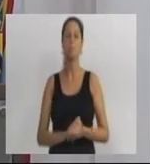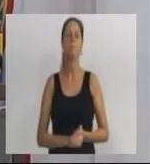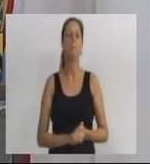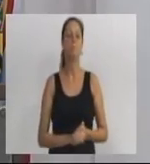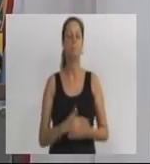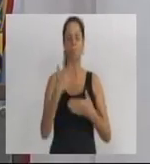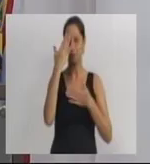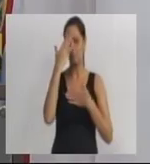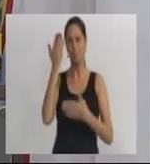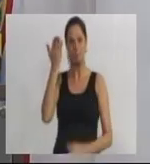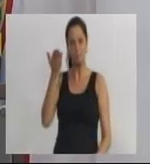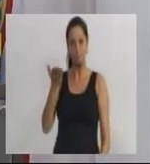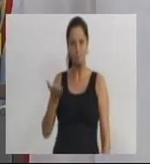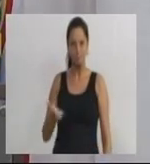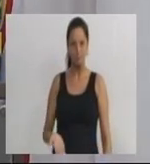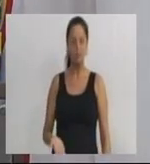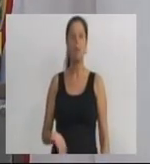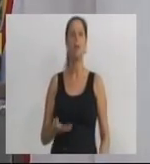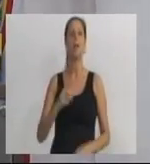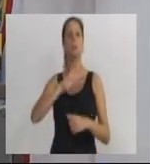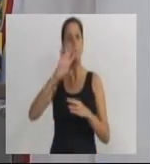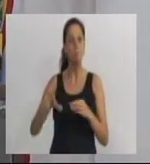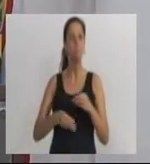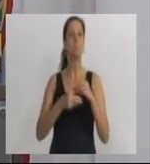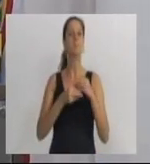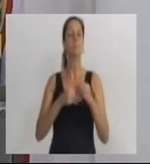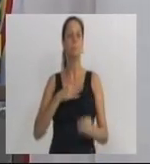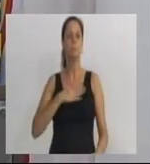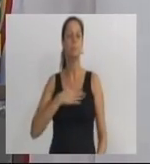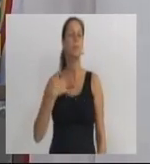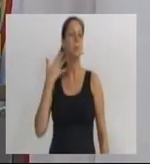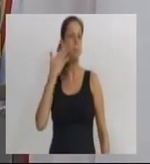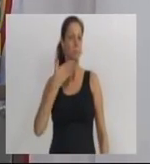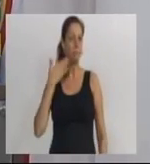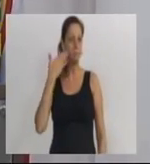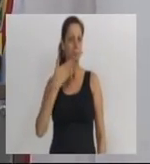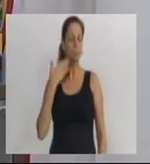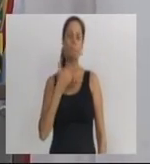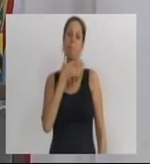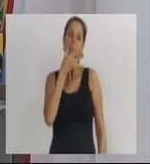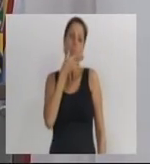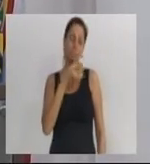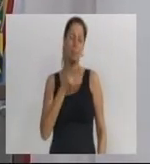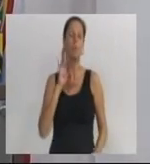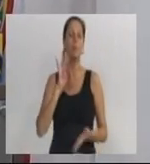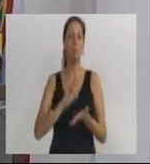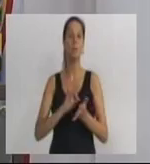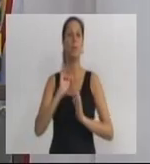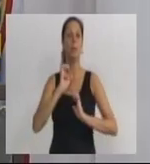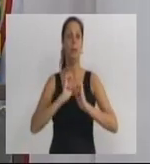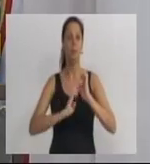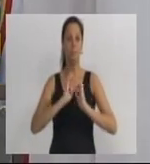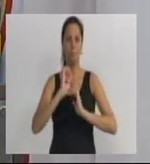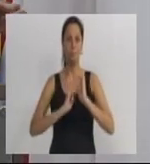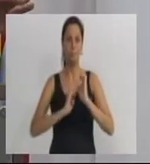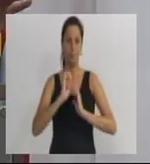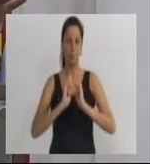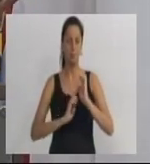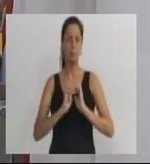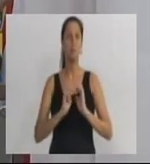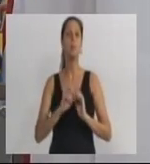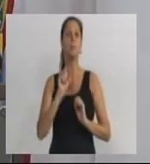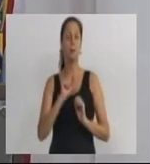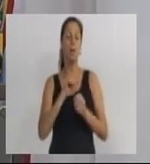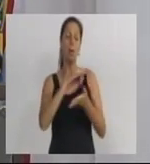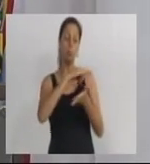aí, anexo à sua parte o meu pronunciamento. Eu acho que que é uma empresa que está prestando serviço no município e a documentação tem que